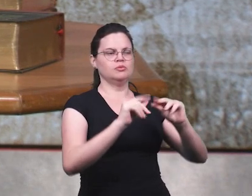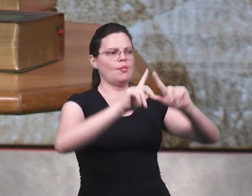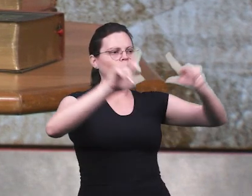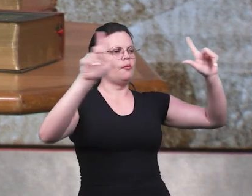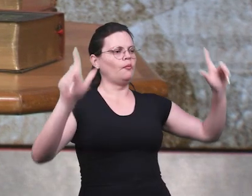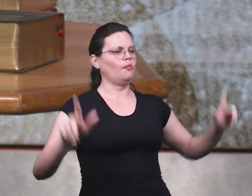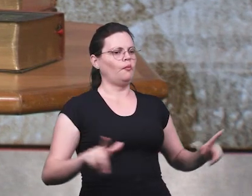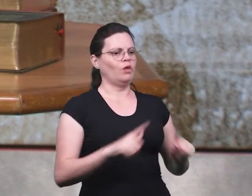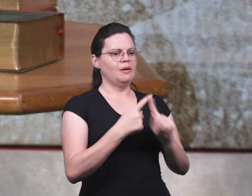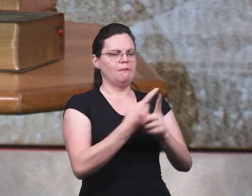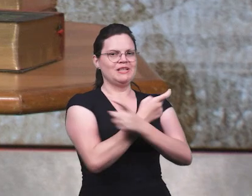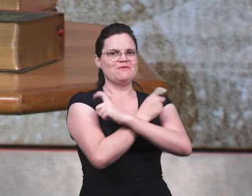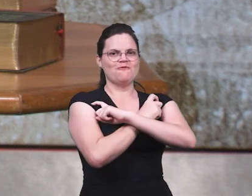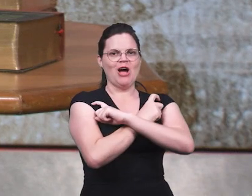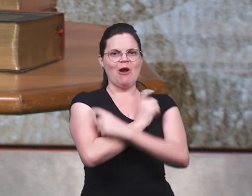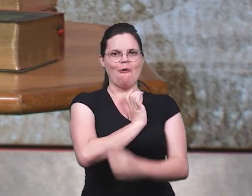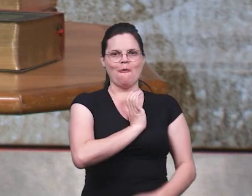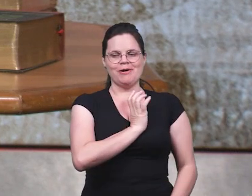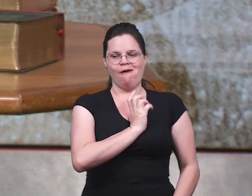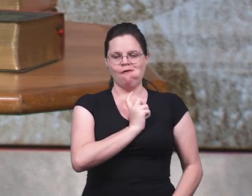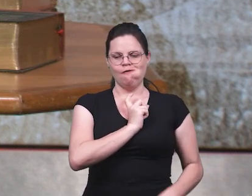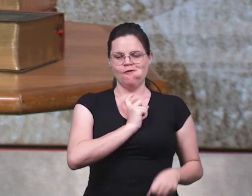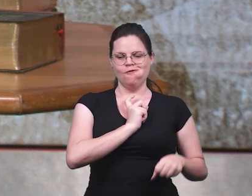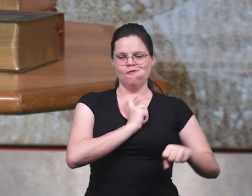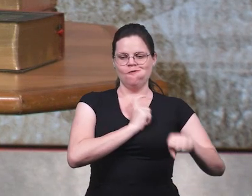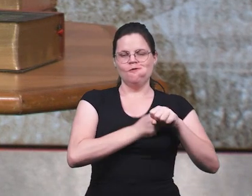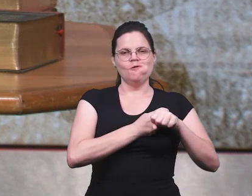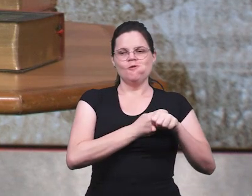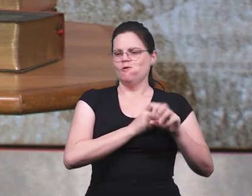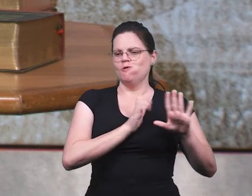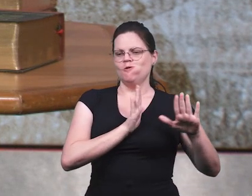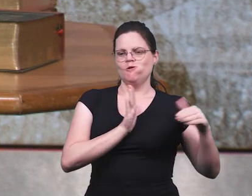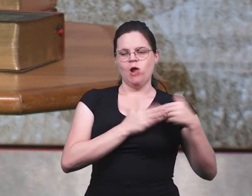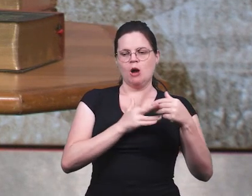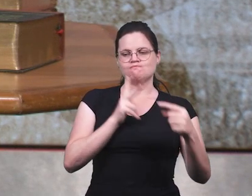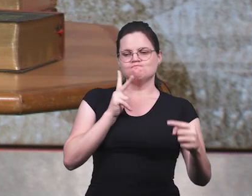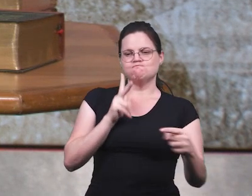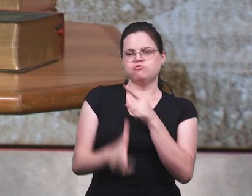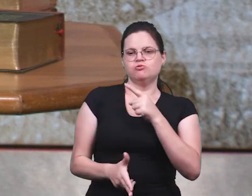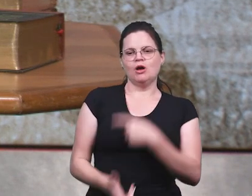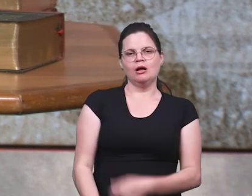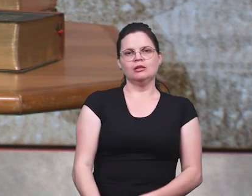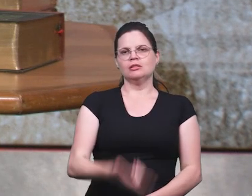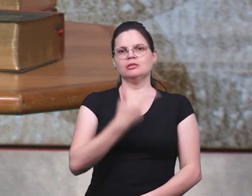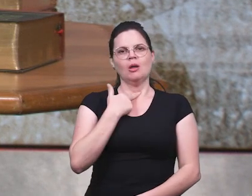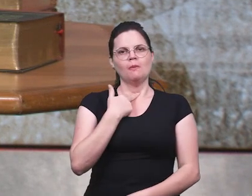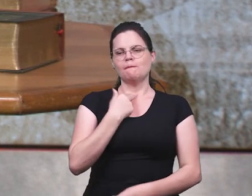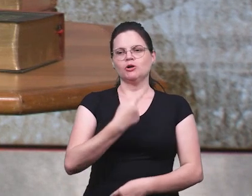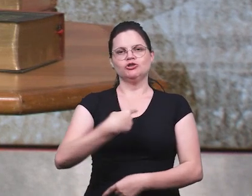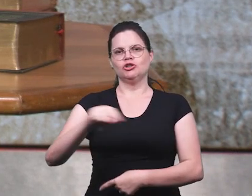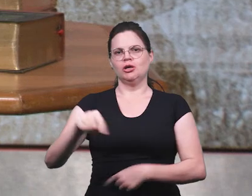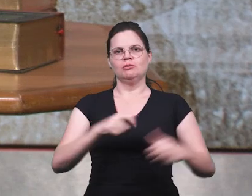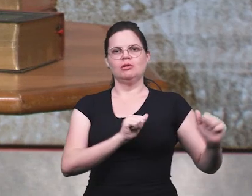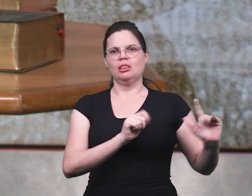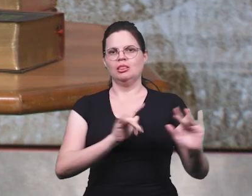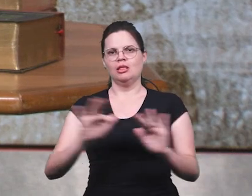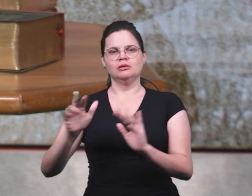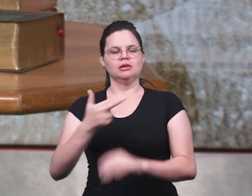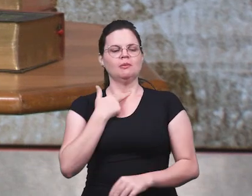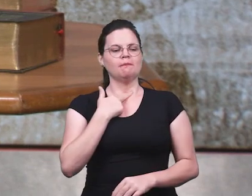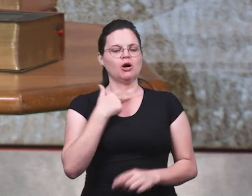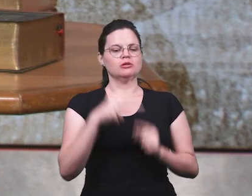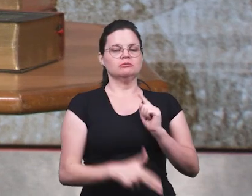Mas endureceu Faraó, ainda esta vez, seu coração, e não deixou ir o